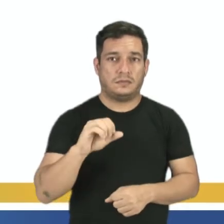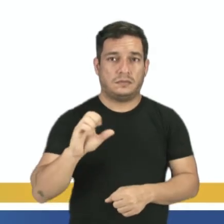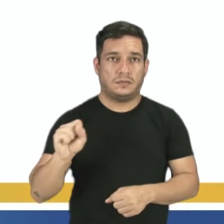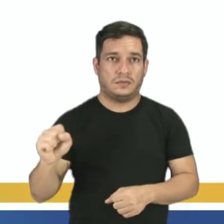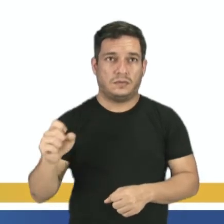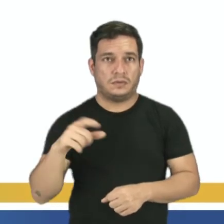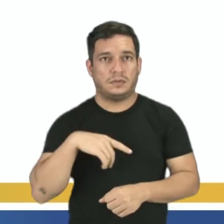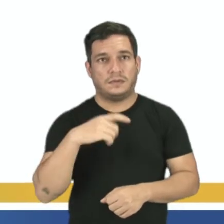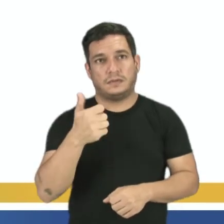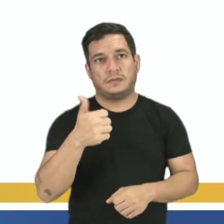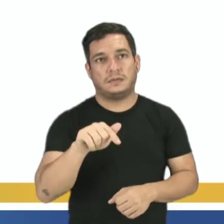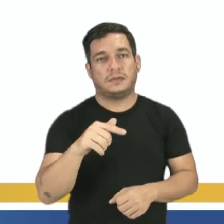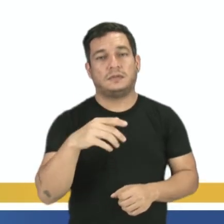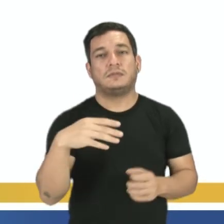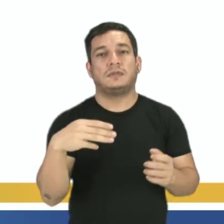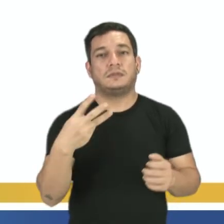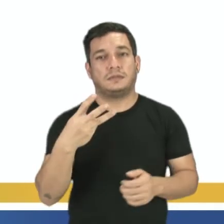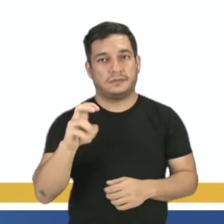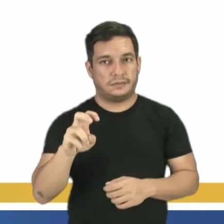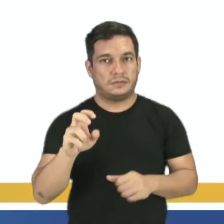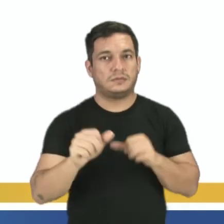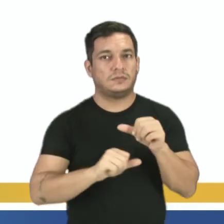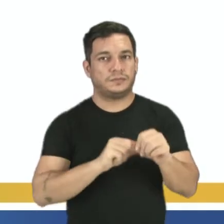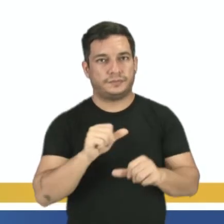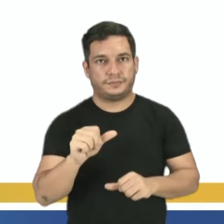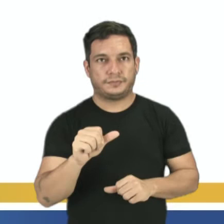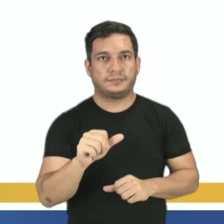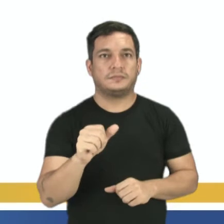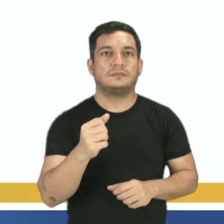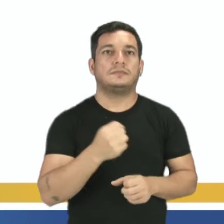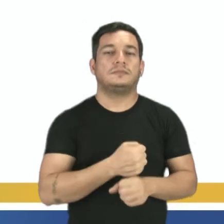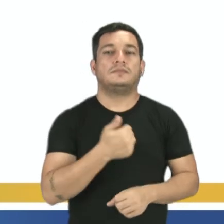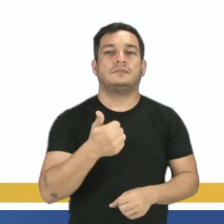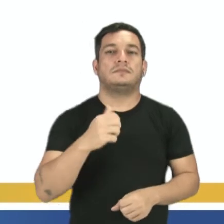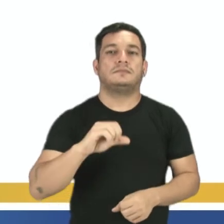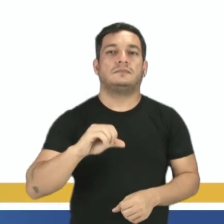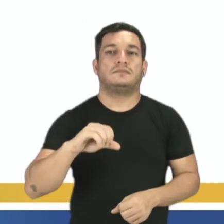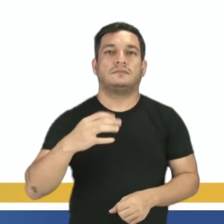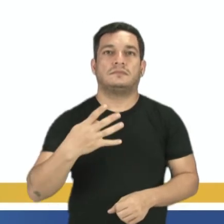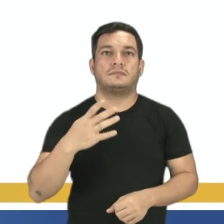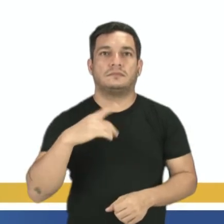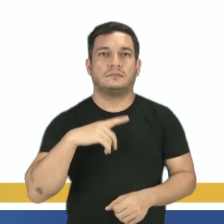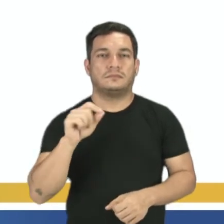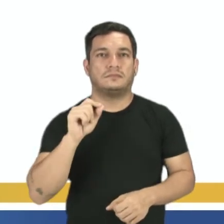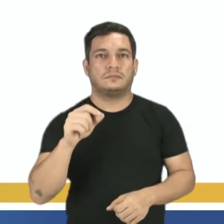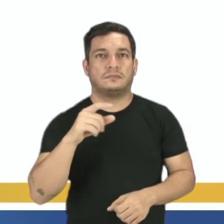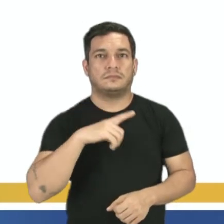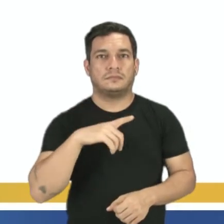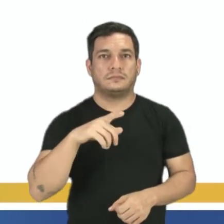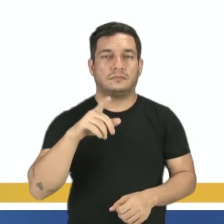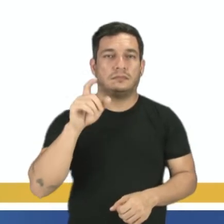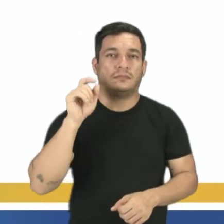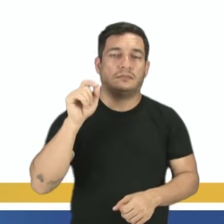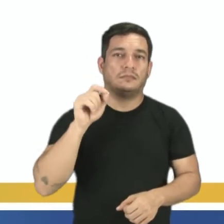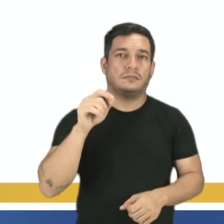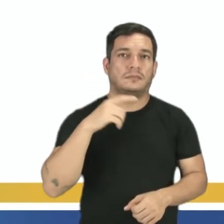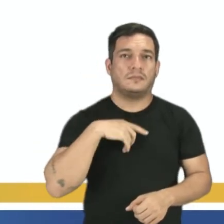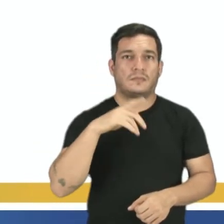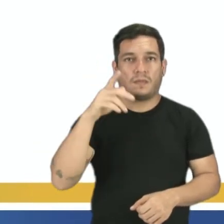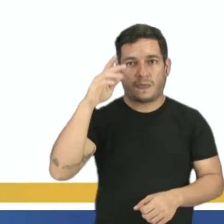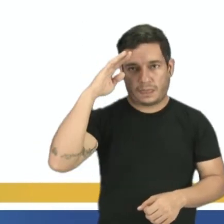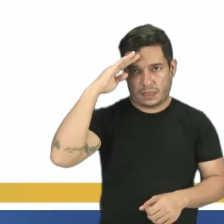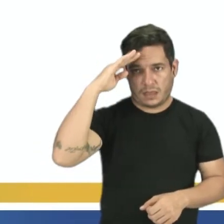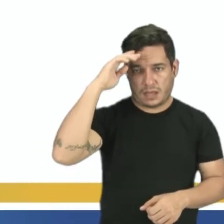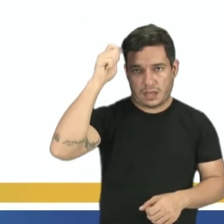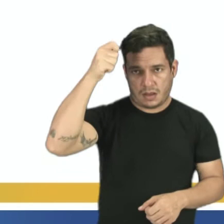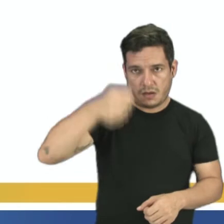88, passaram de 17 para 35, e em 94 a Guiné Equatorial manteve-se, no entanto, como um